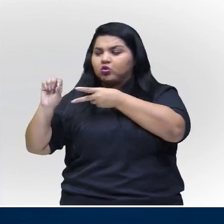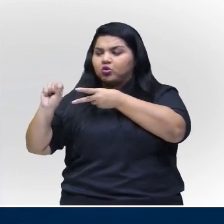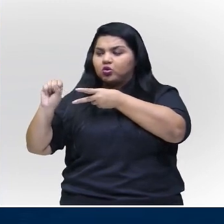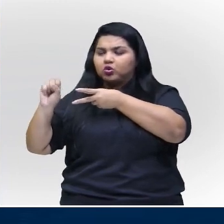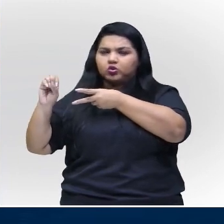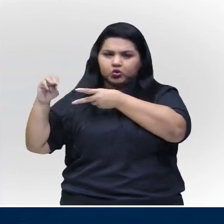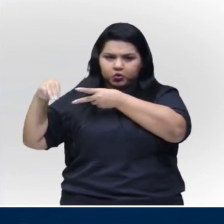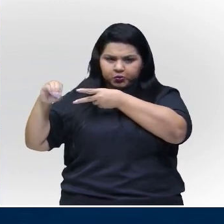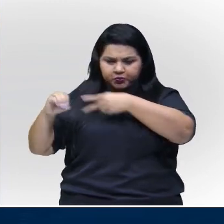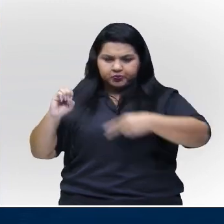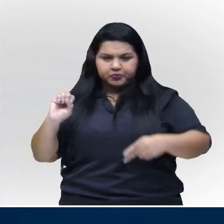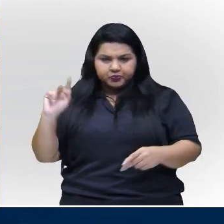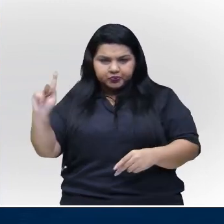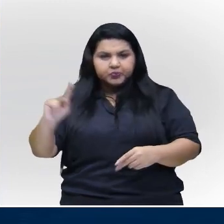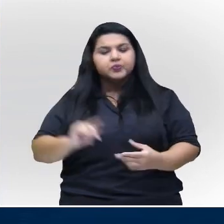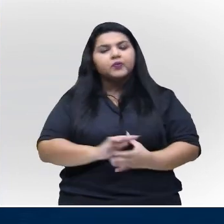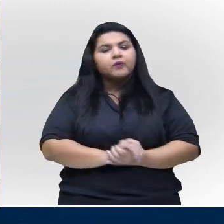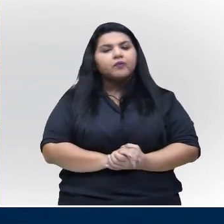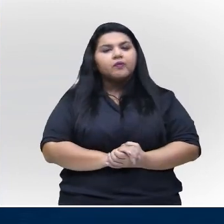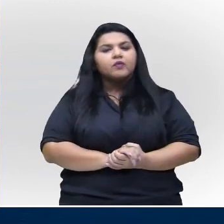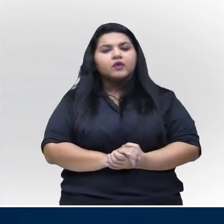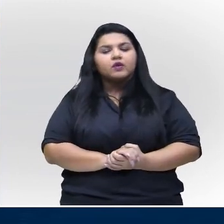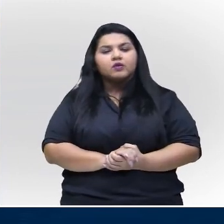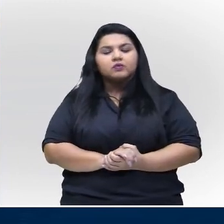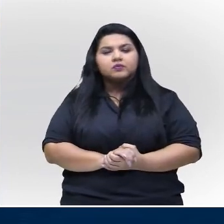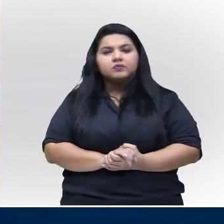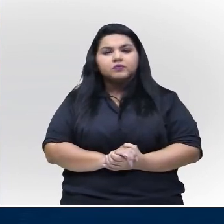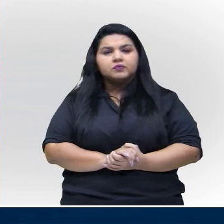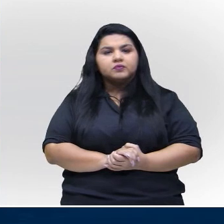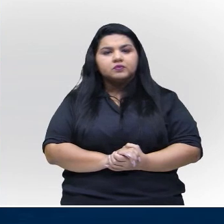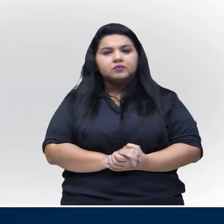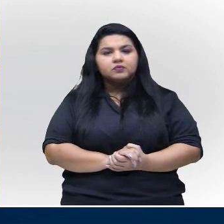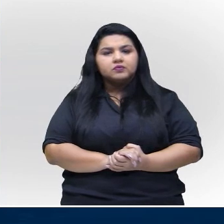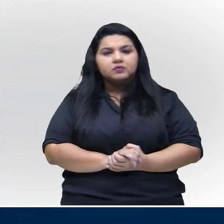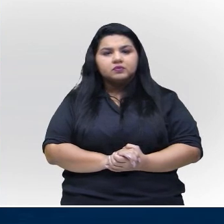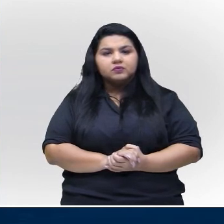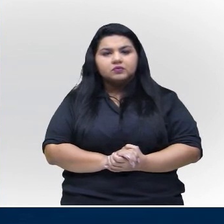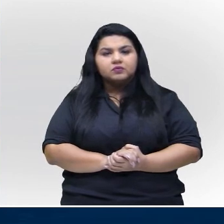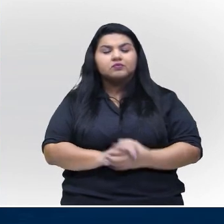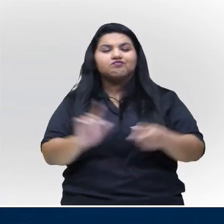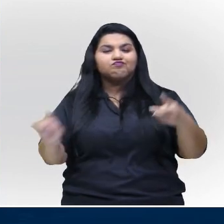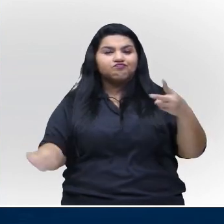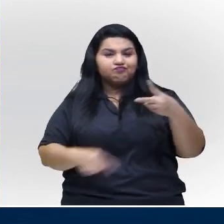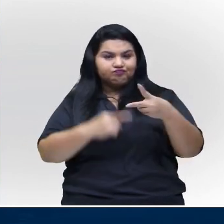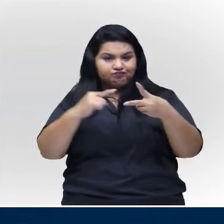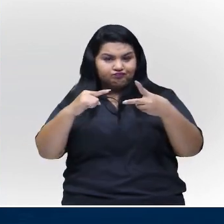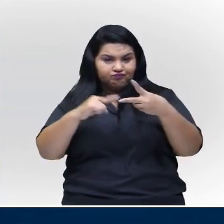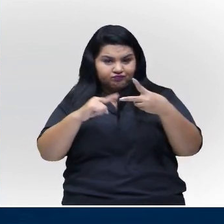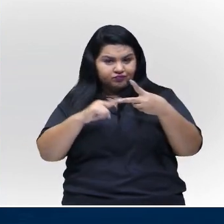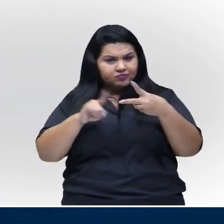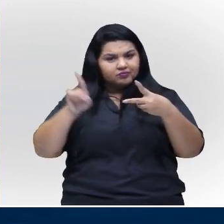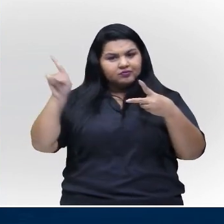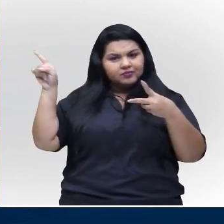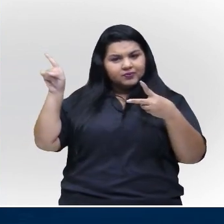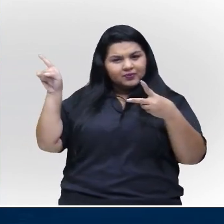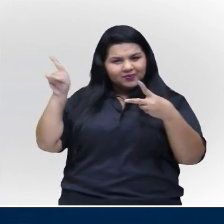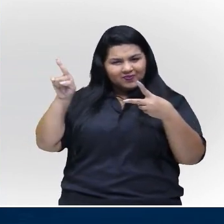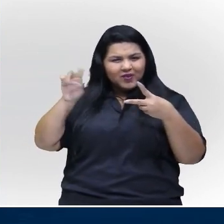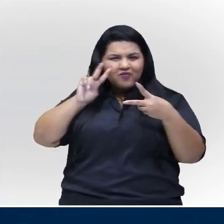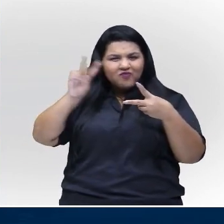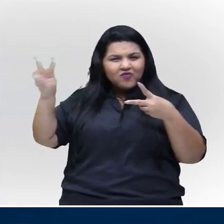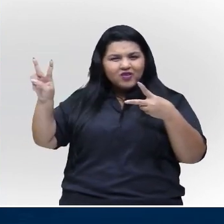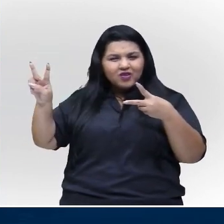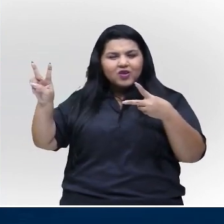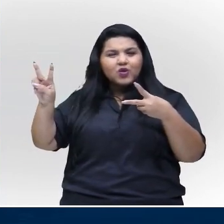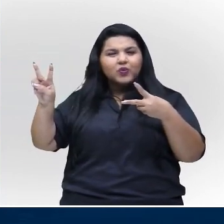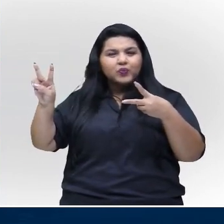nossa imagem. Mas nós temos também o retículo endoplasmático não granuloso. Tá? Em alguns livros ele pode